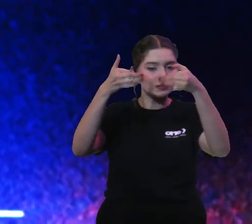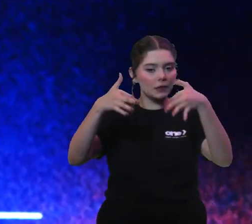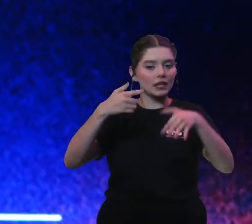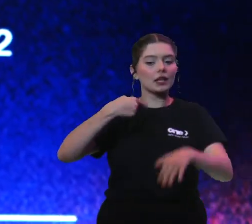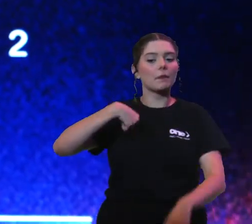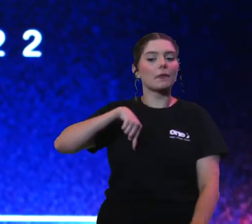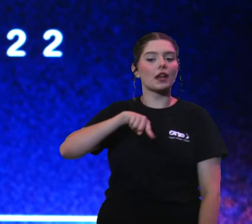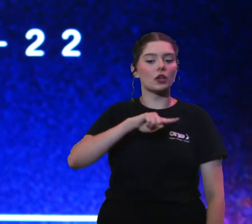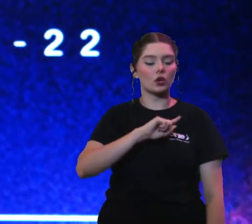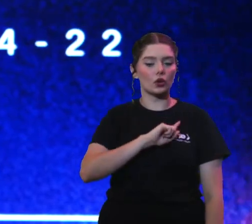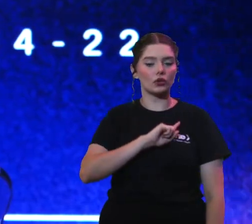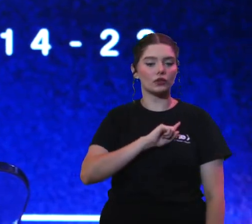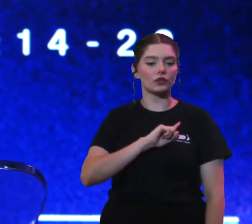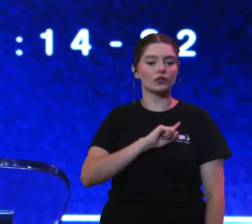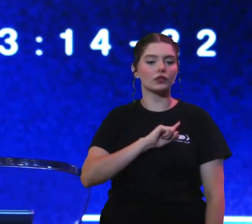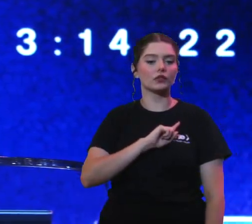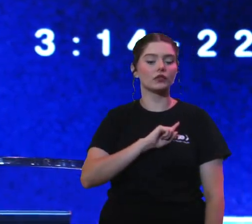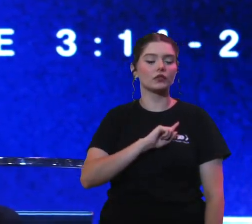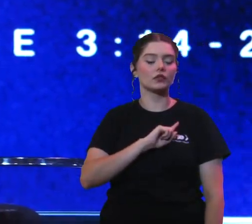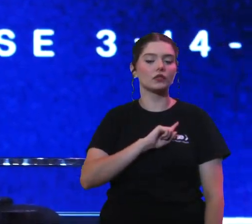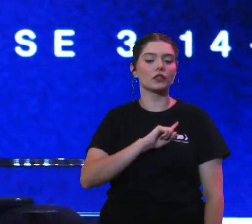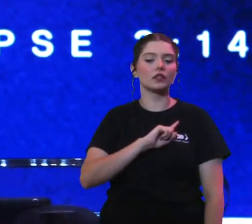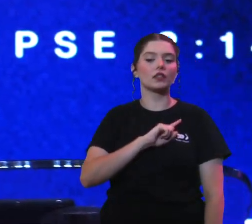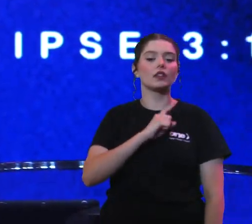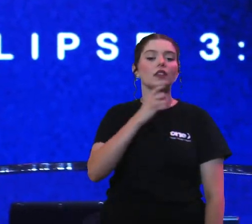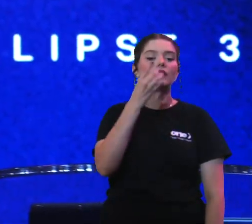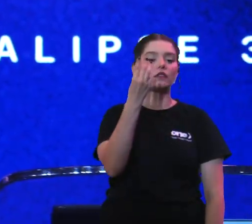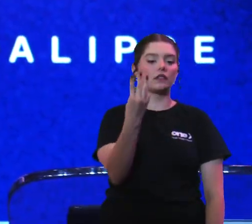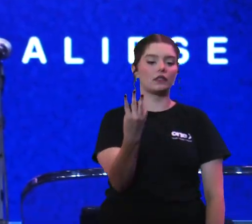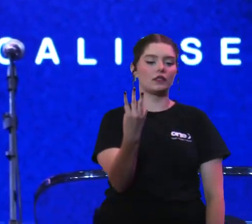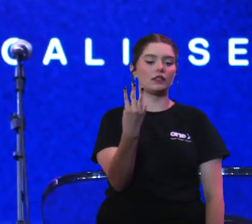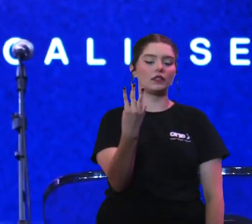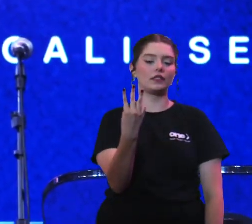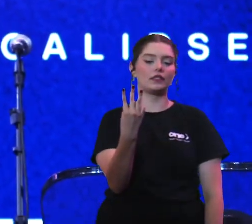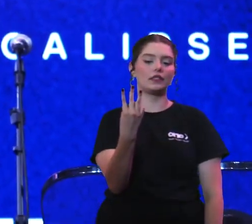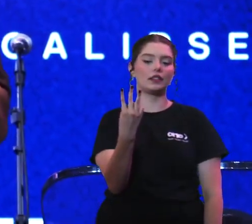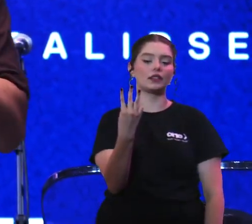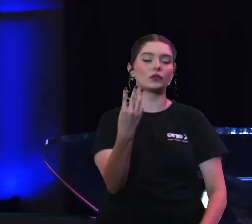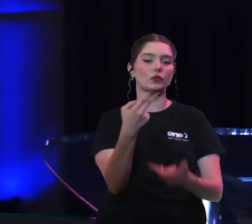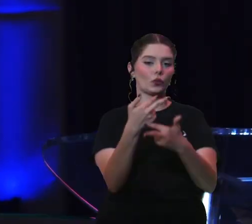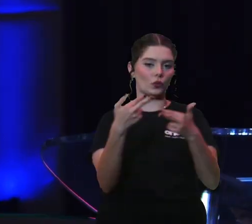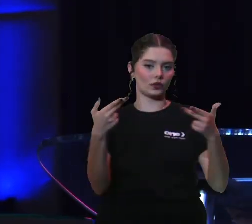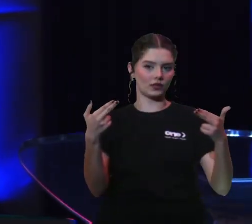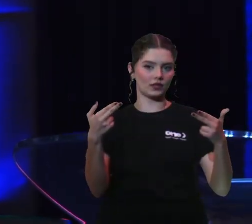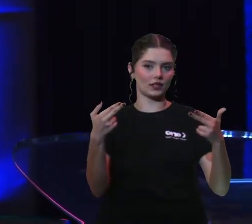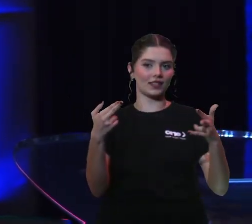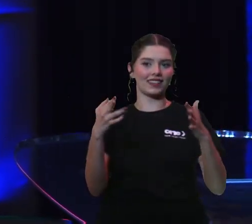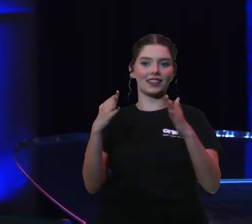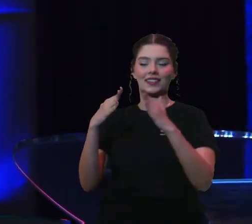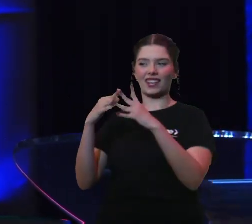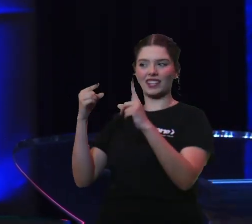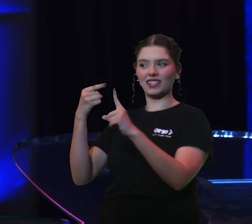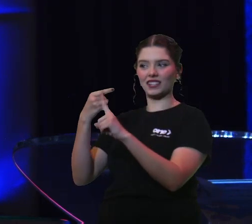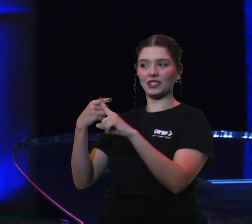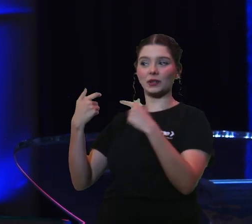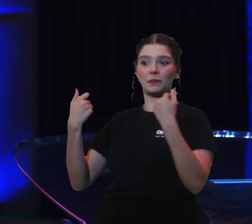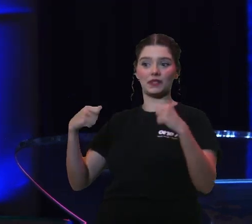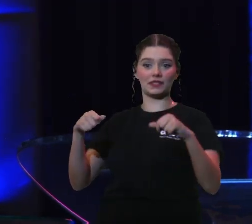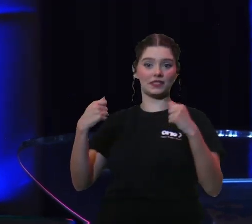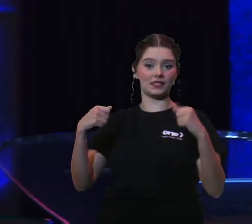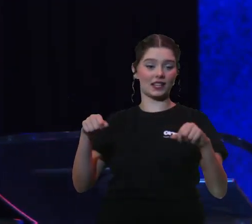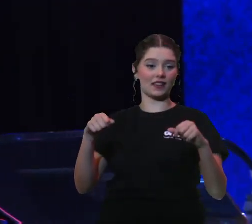porque ele vai falar, inclusive, 3 áreas em que aquela igreja precisava resolver a própria